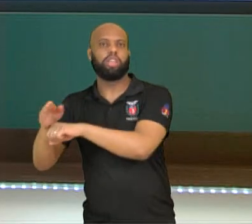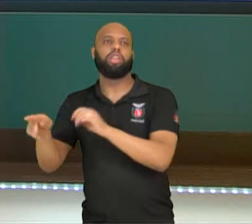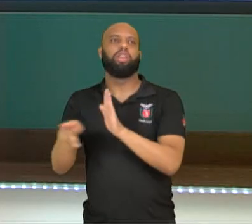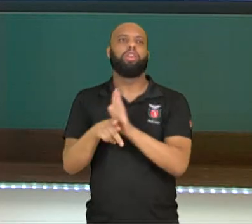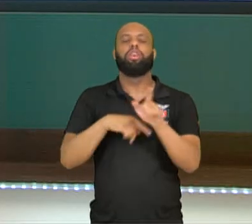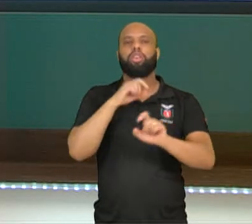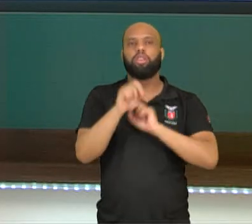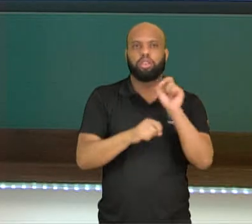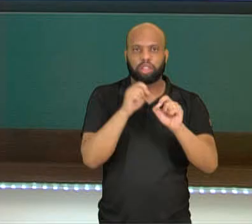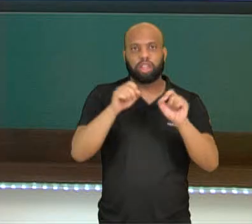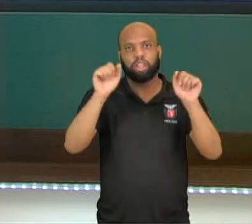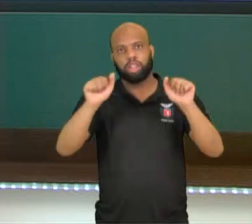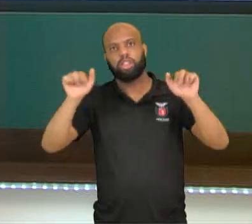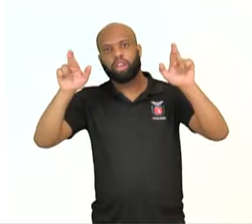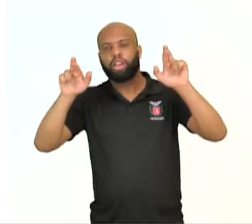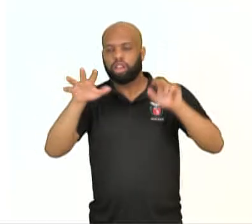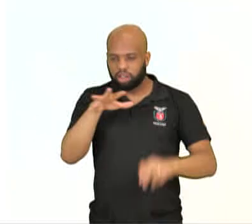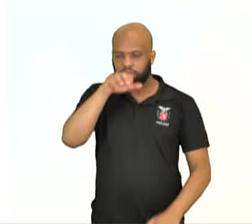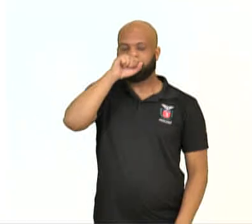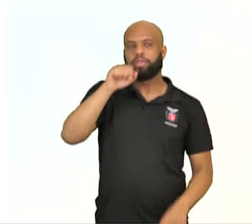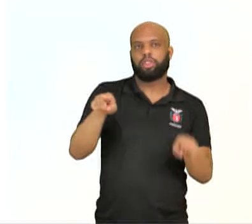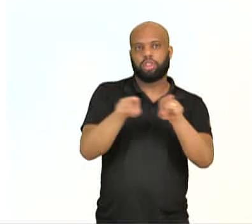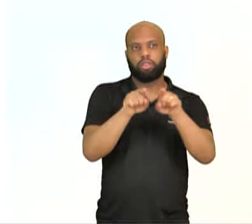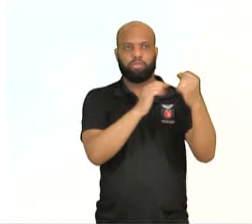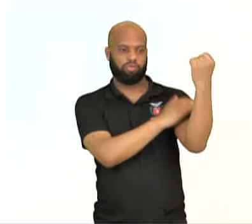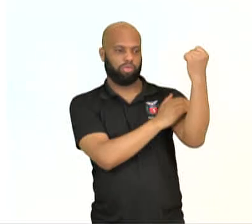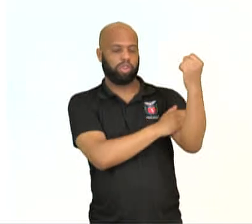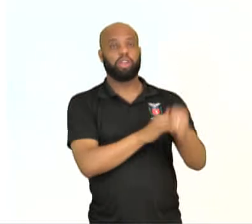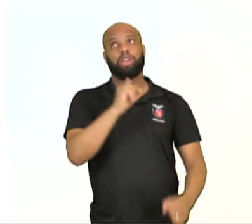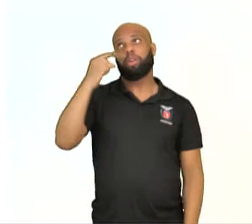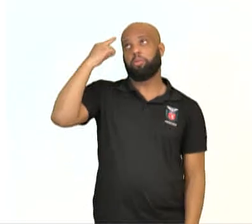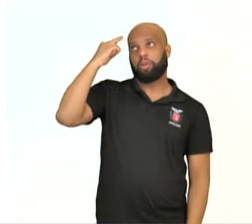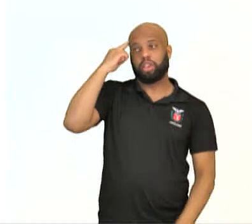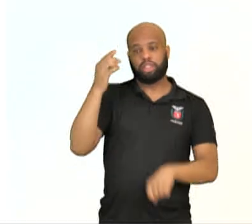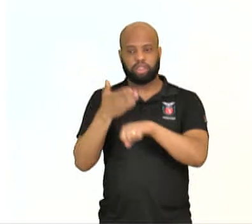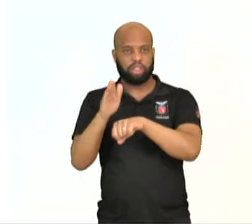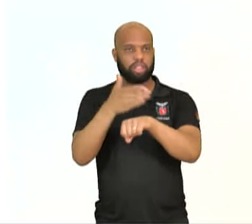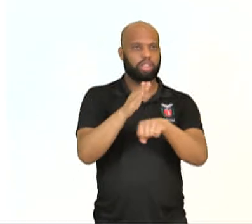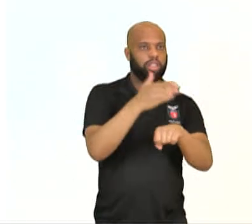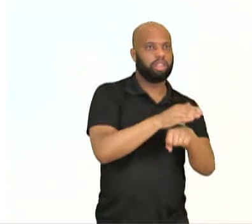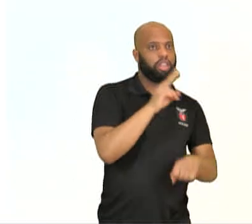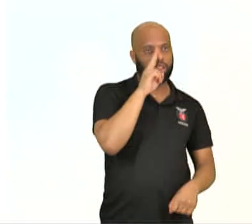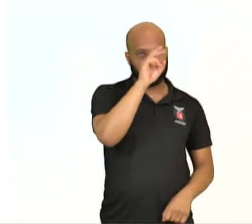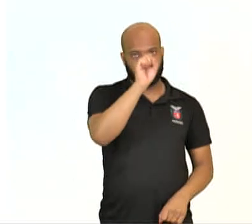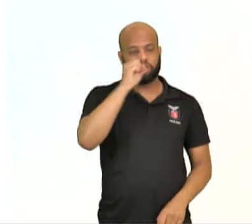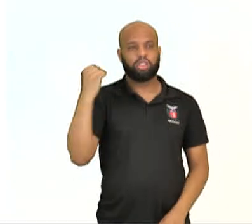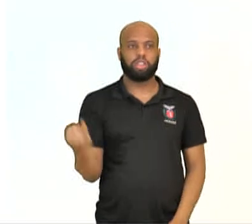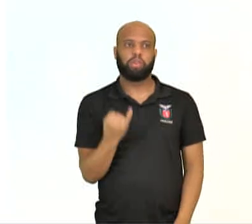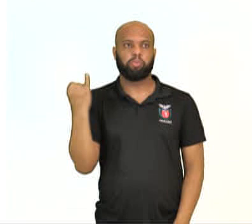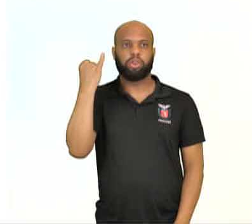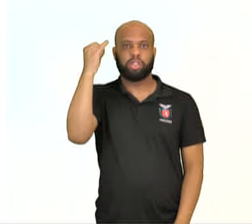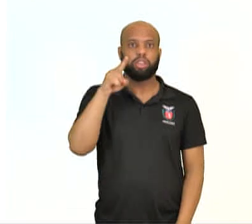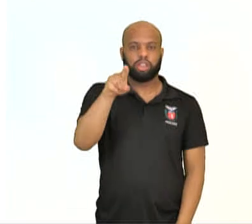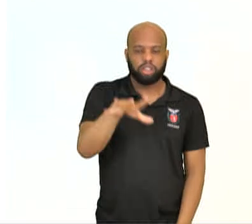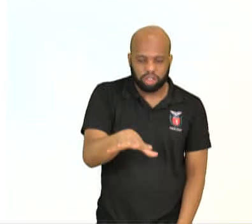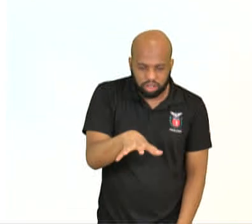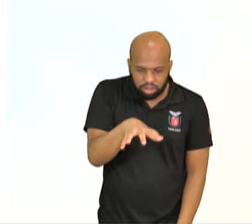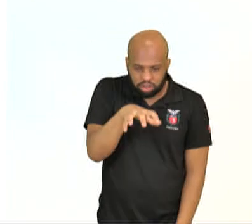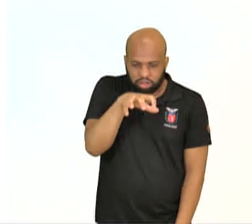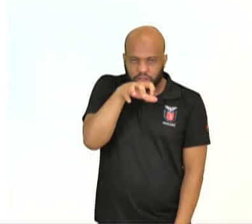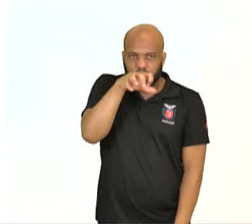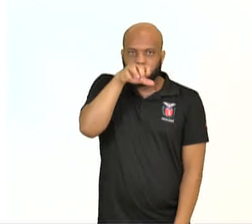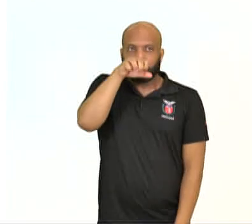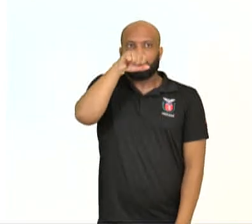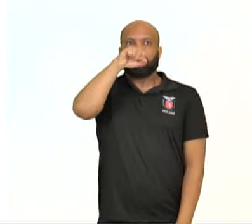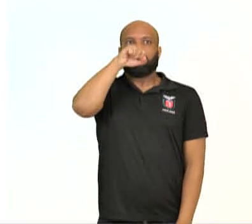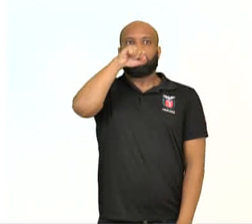como treinos de força. Quando nós pensamos no exercício do treino de força, é importante que você expire no momento em que você realiza